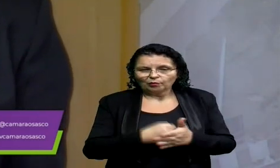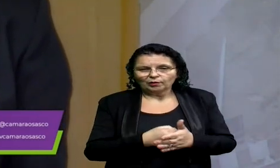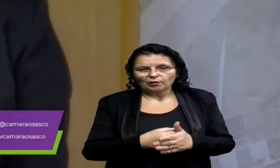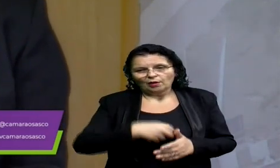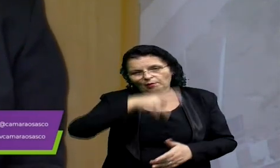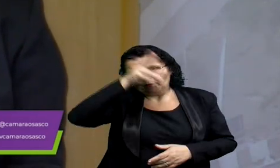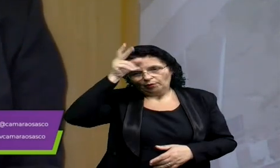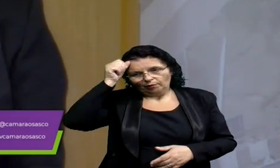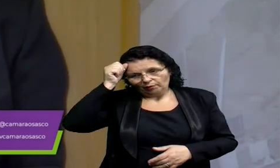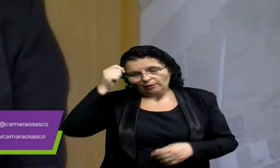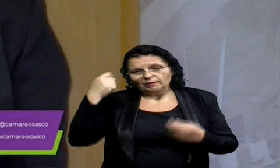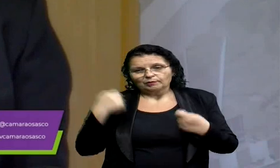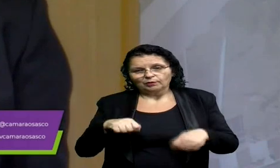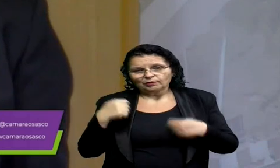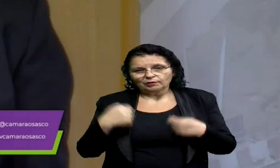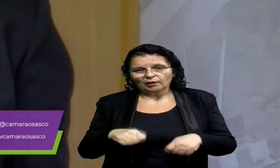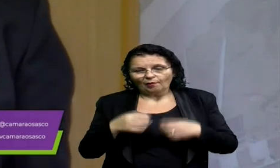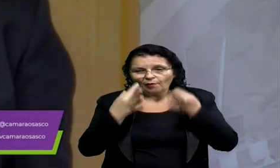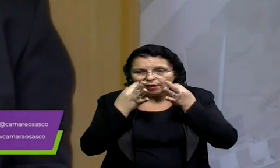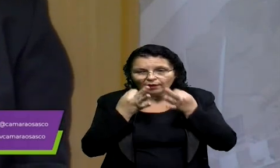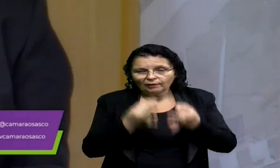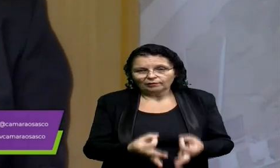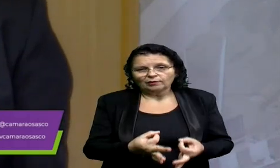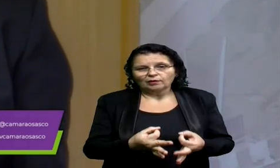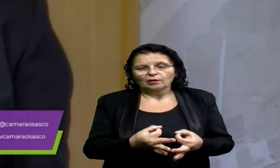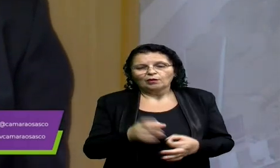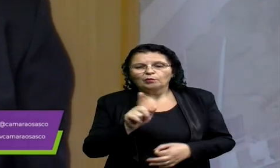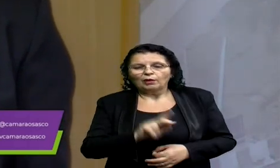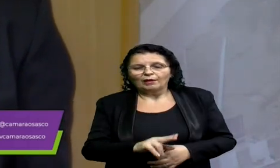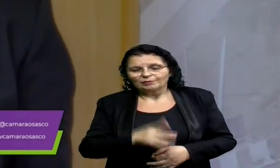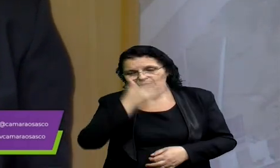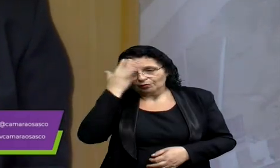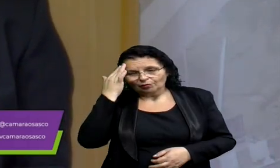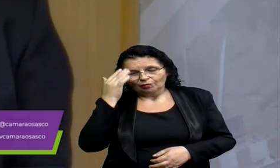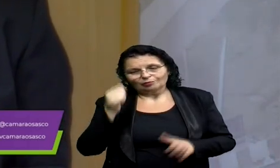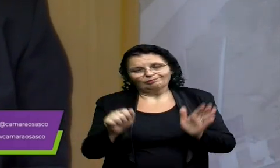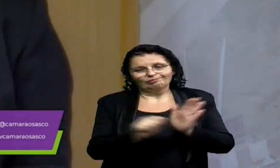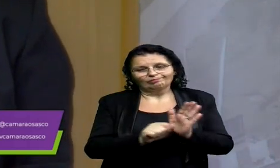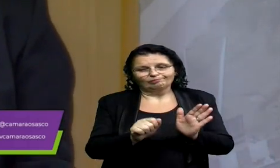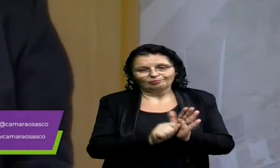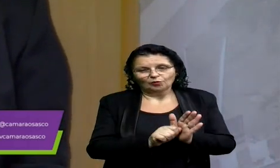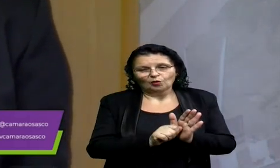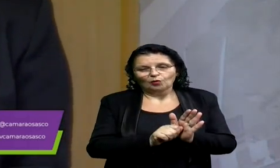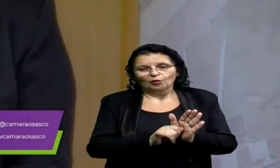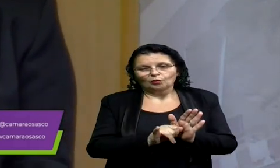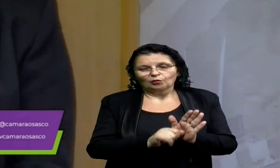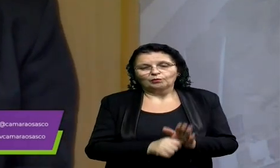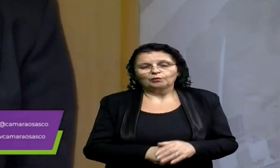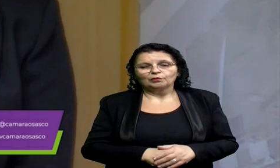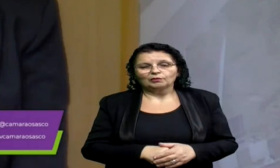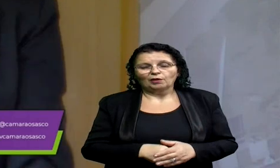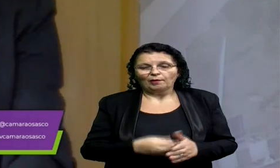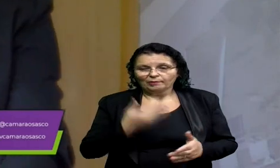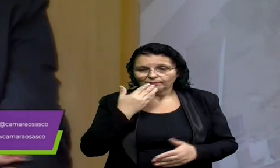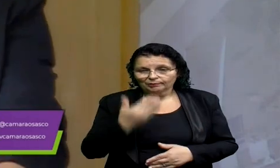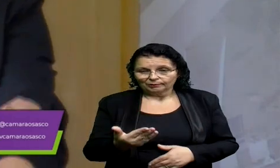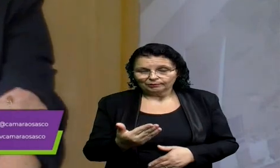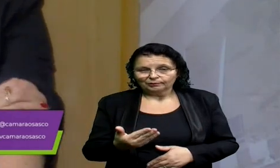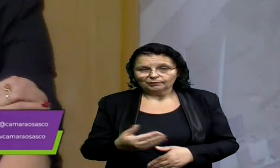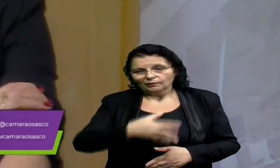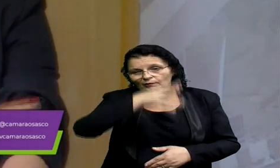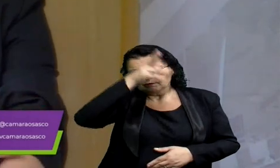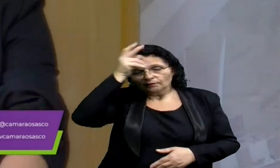públicas nós precisamos dar uma atenção para usuários de drogas da nossa cidade e eu fiz uma indicação ao